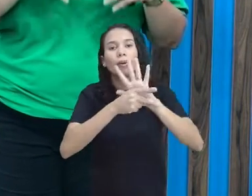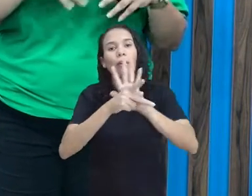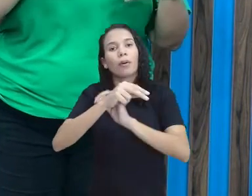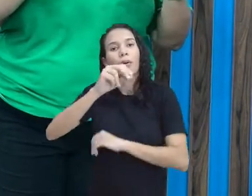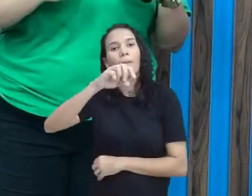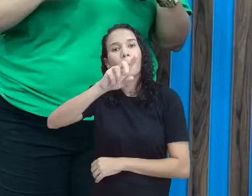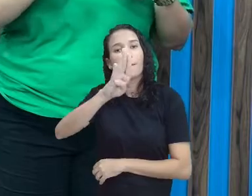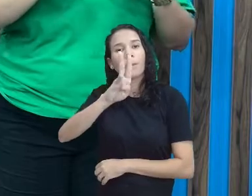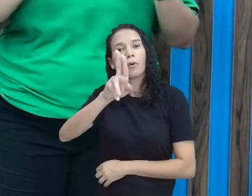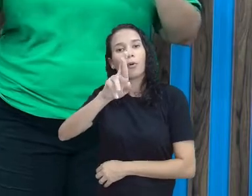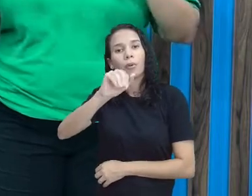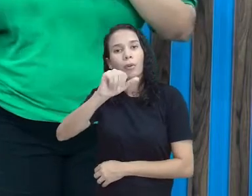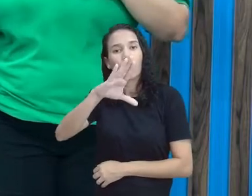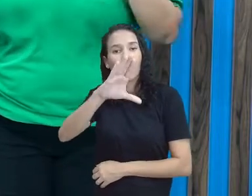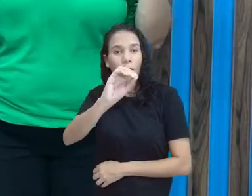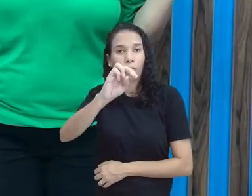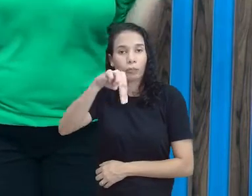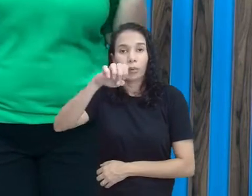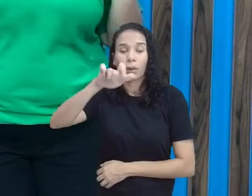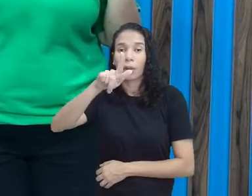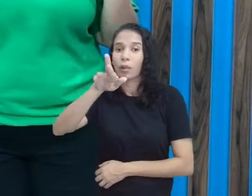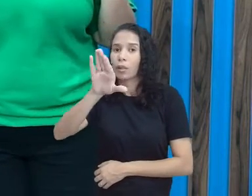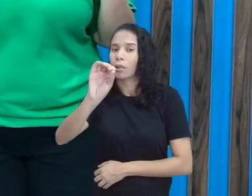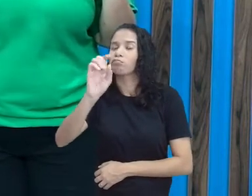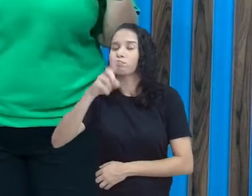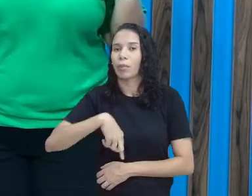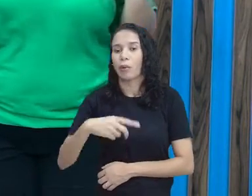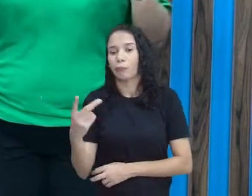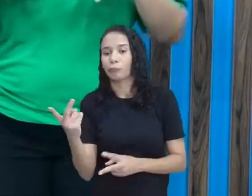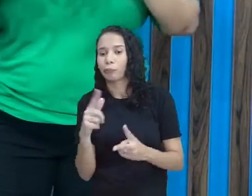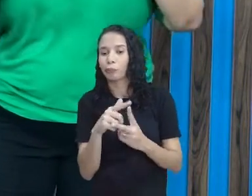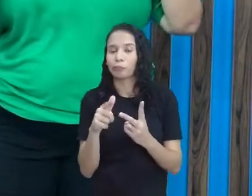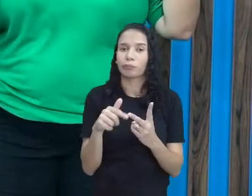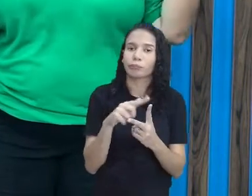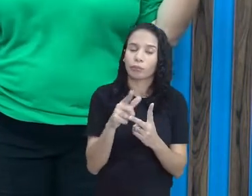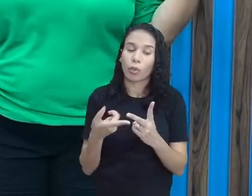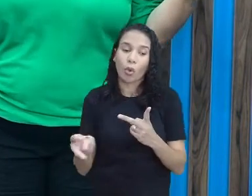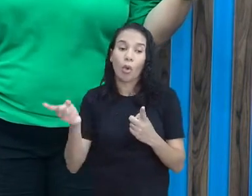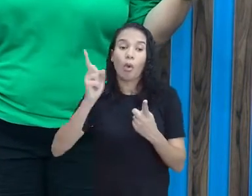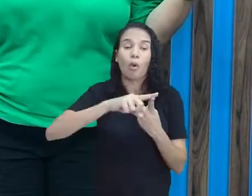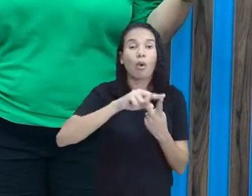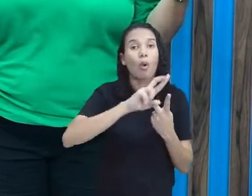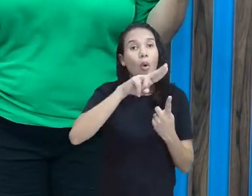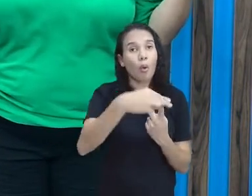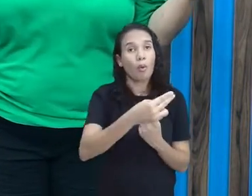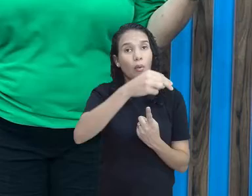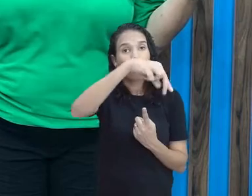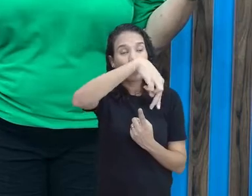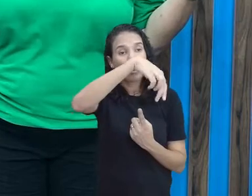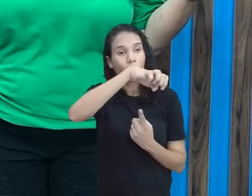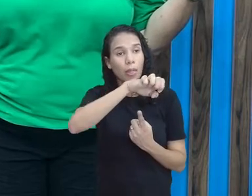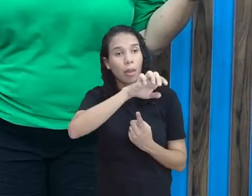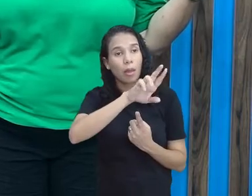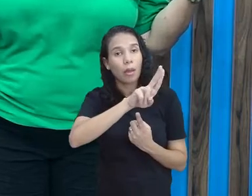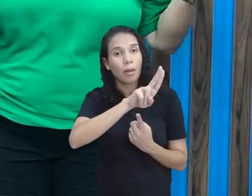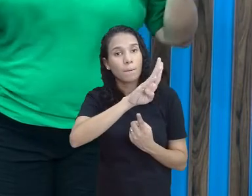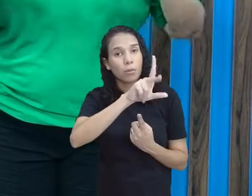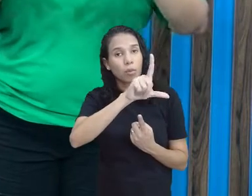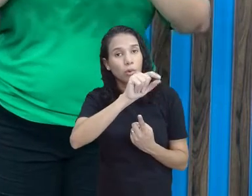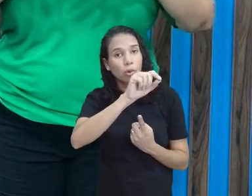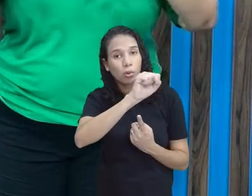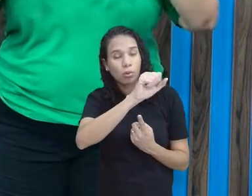as estrelas, elas podem ter esses dois finais aí, né? Virar uma nebulosa, e essa nebulosa seria o quê,